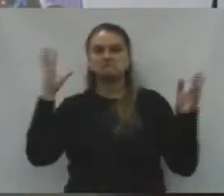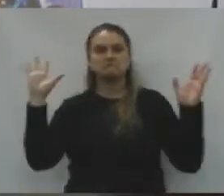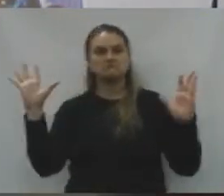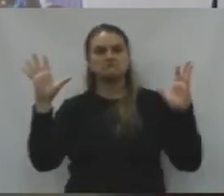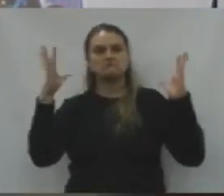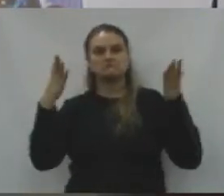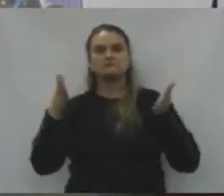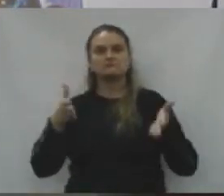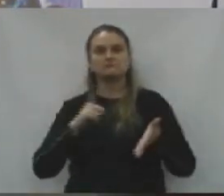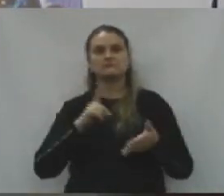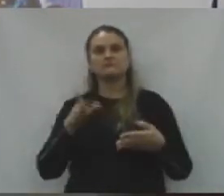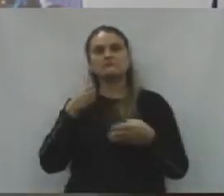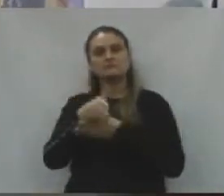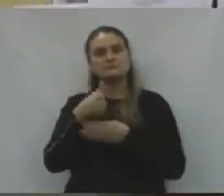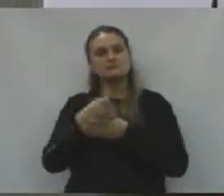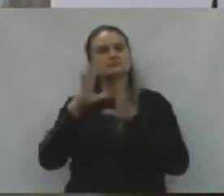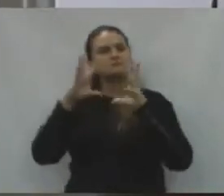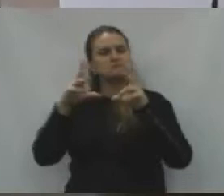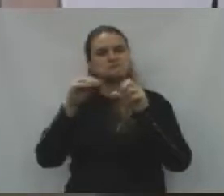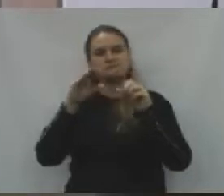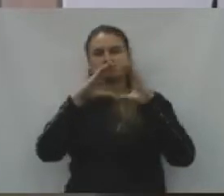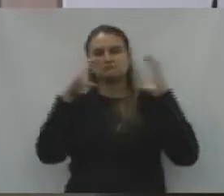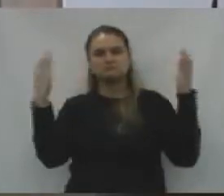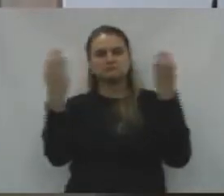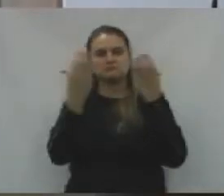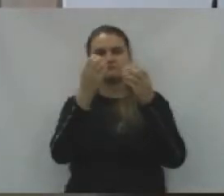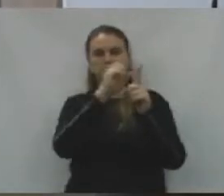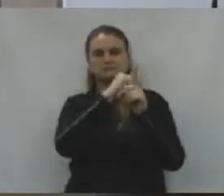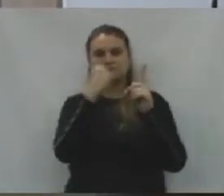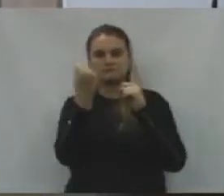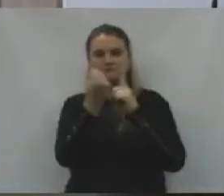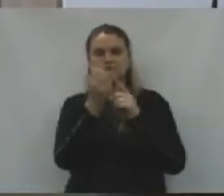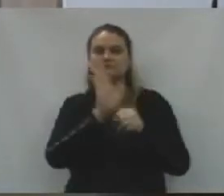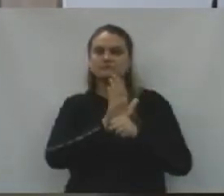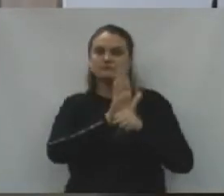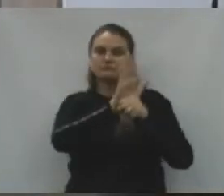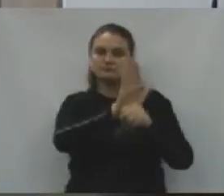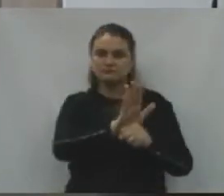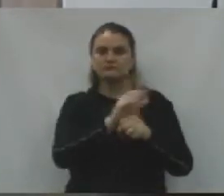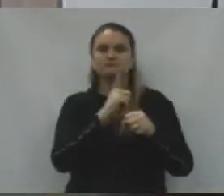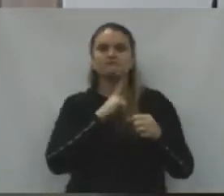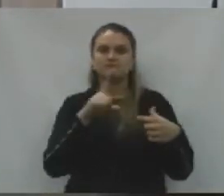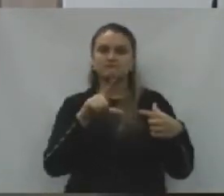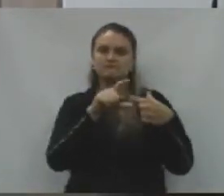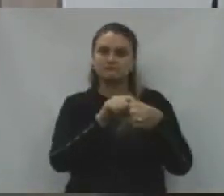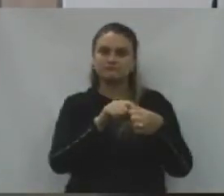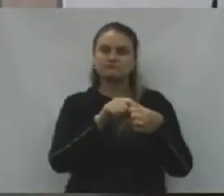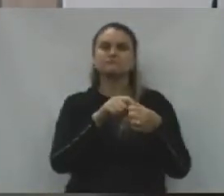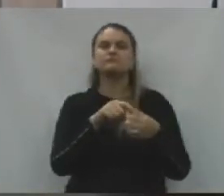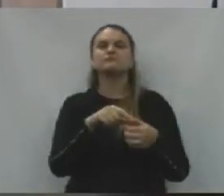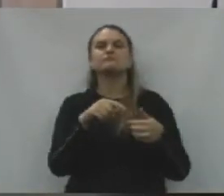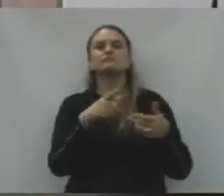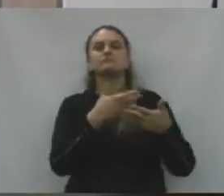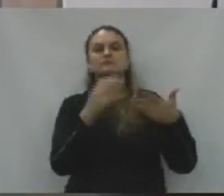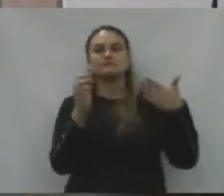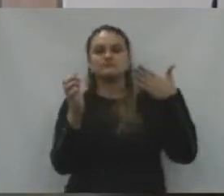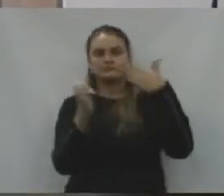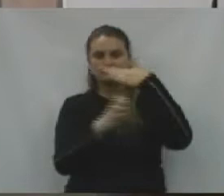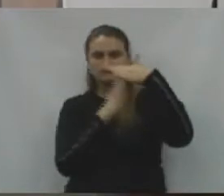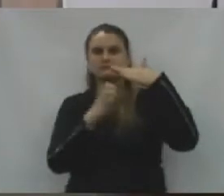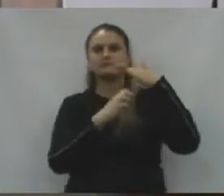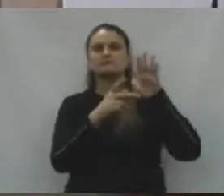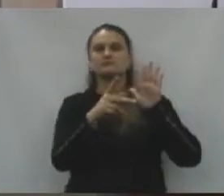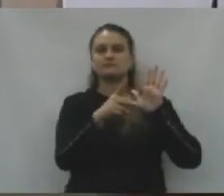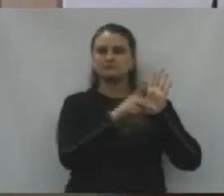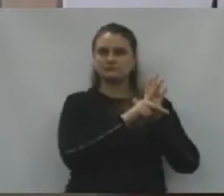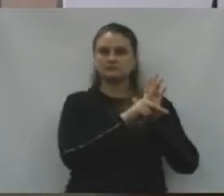grande evento. Hoje nós temos a participação de toda a comunidade, são inúmeras parcerias que nós temos, tanto da iniciativa privada,